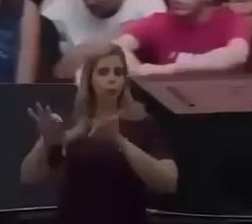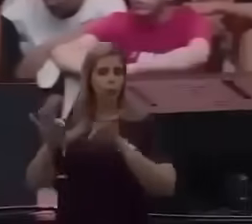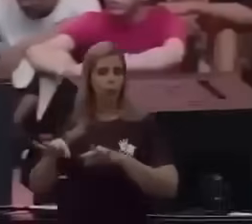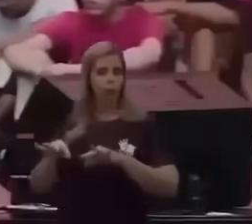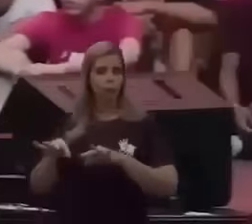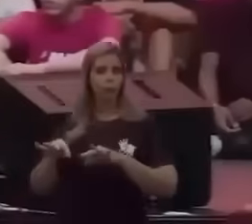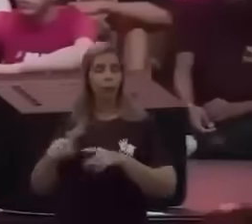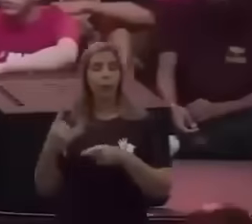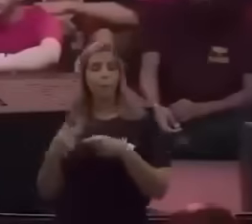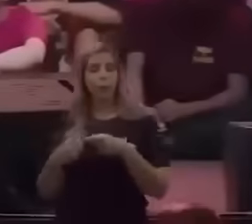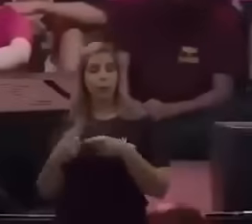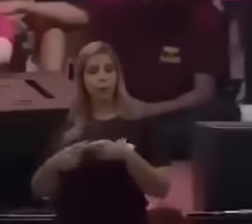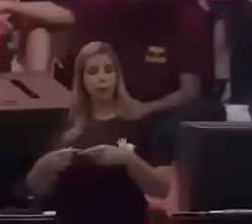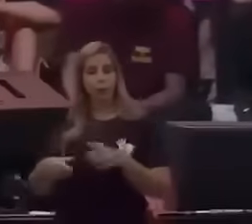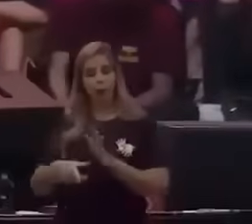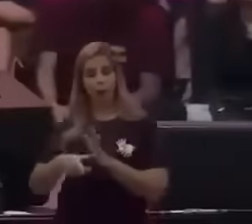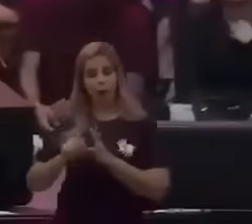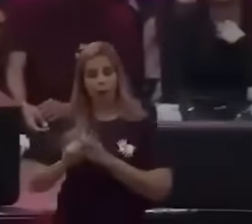à mesa sem lavar os pés,